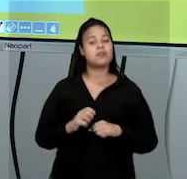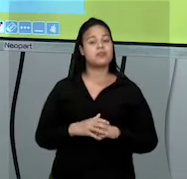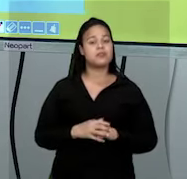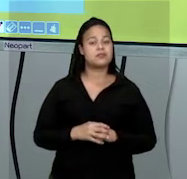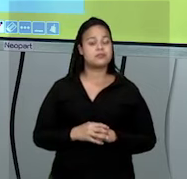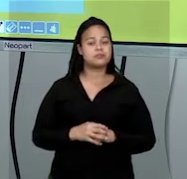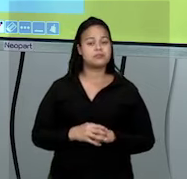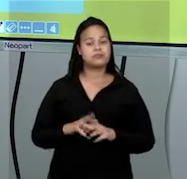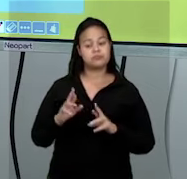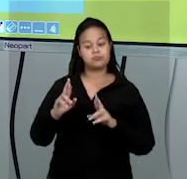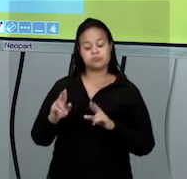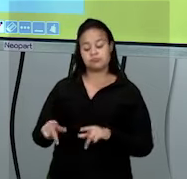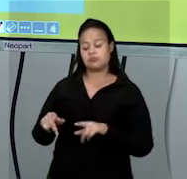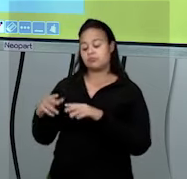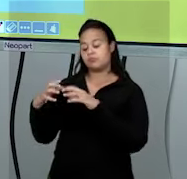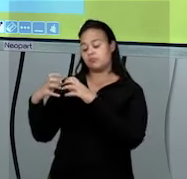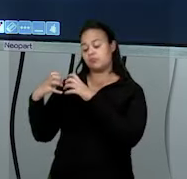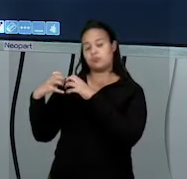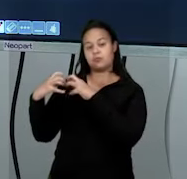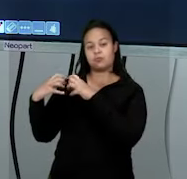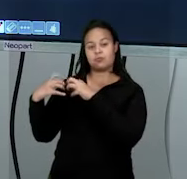encéfalo.